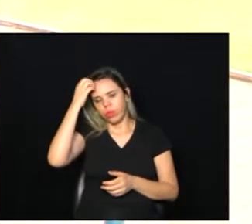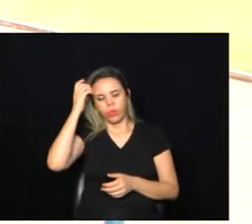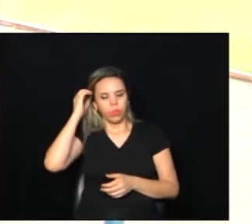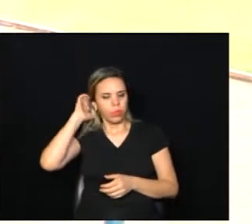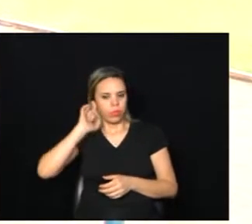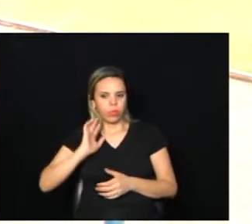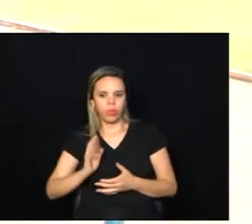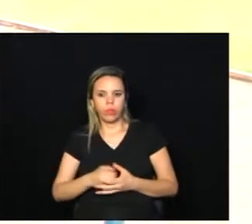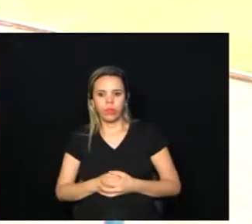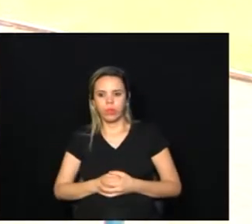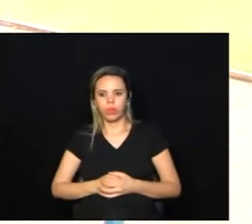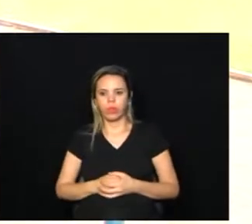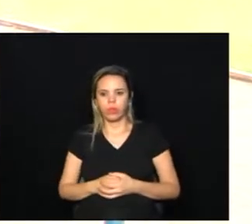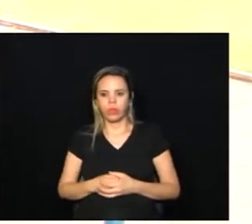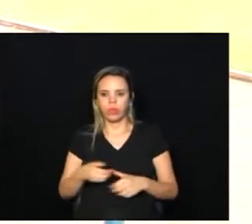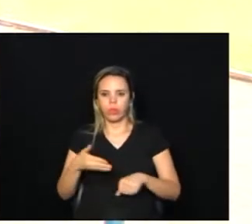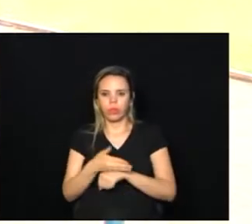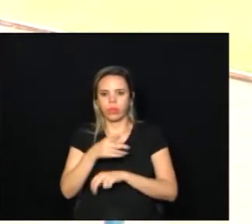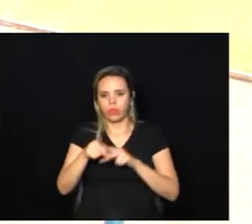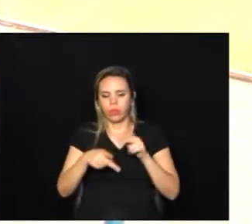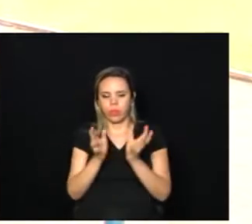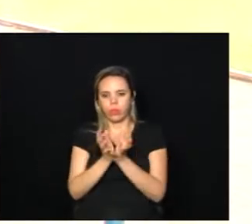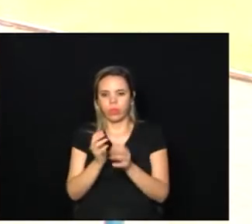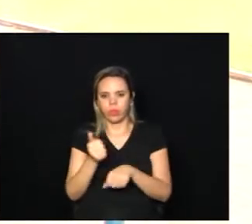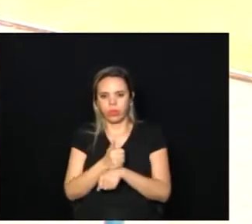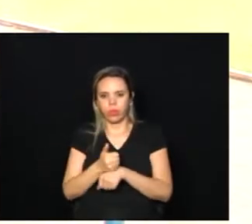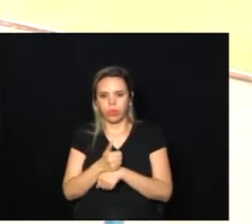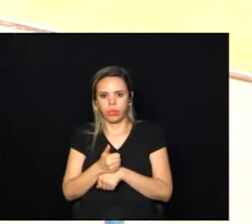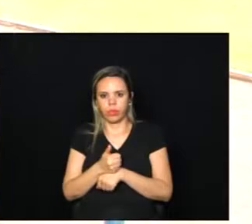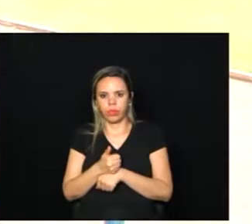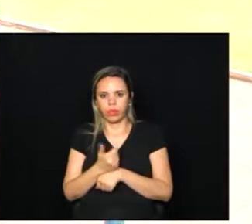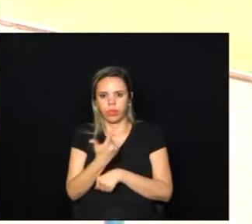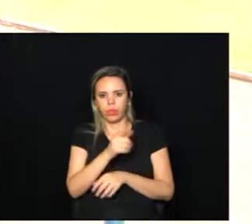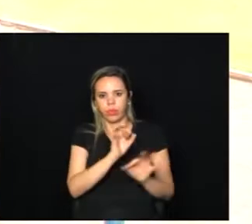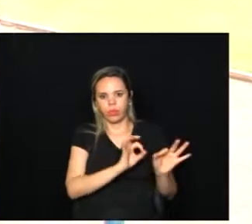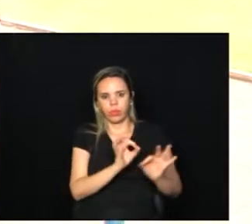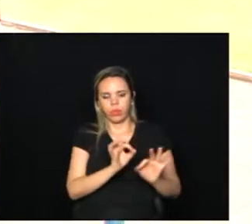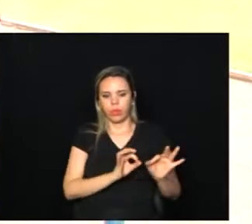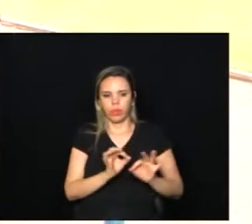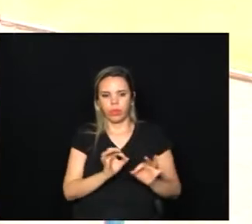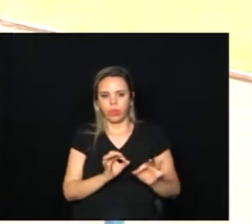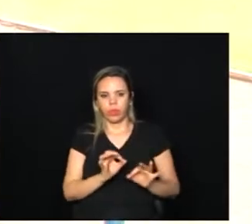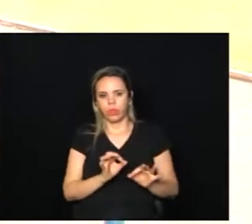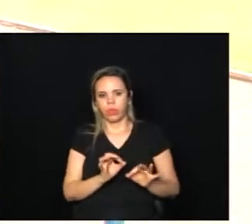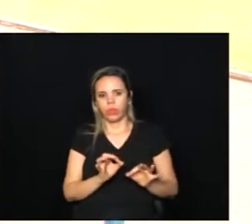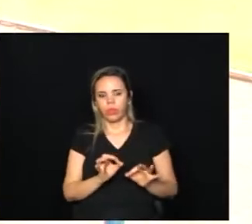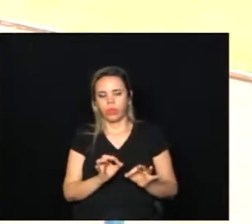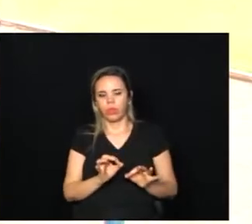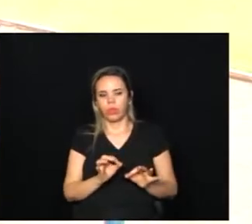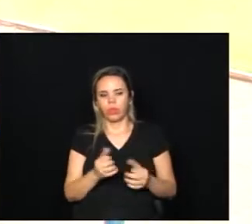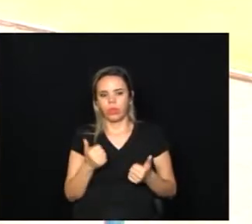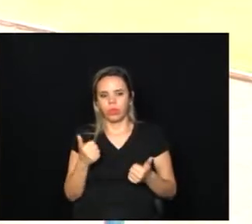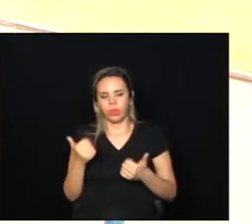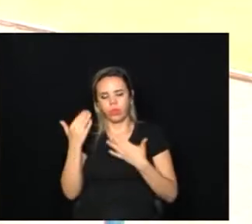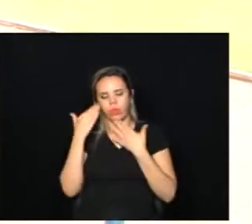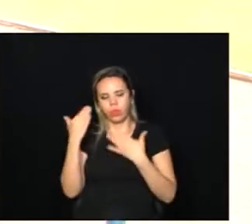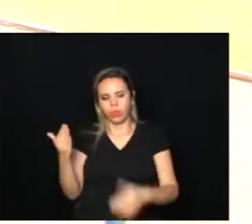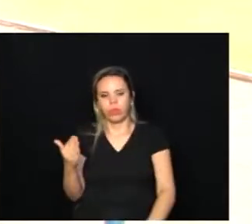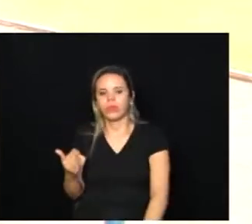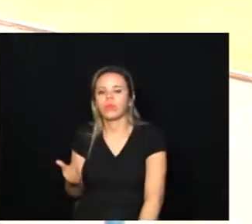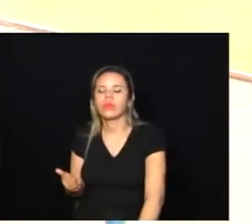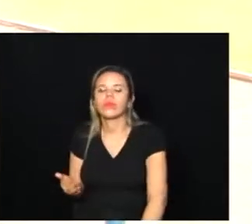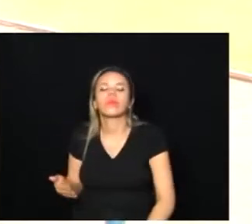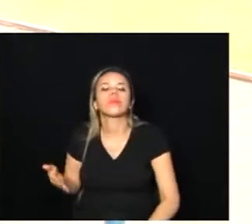com mais participações das equipes aí e outras organizações da VARS aí também. Valeu, Ricardo. Muito obrigado pela